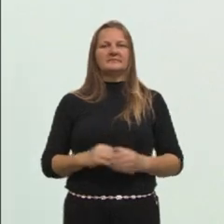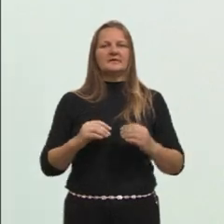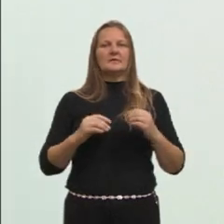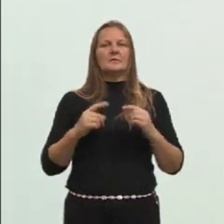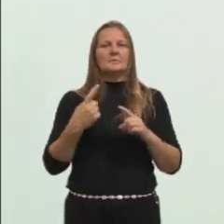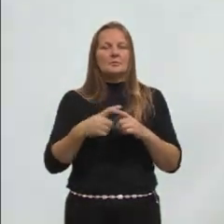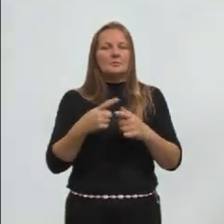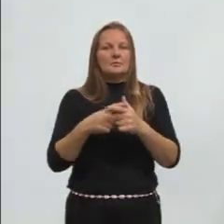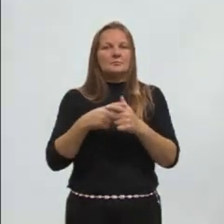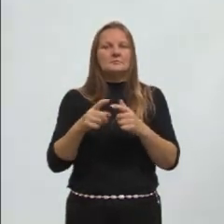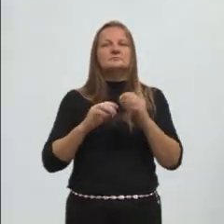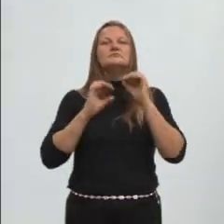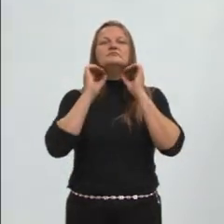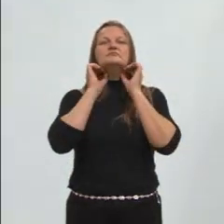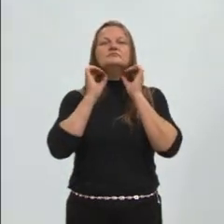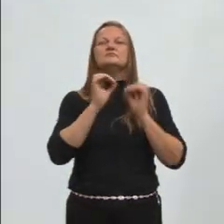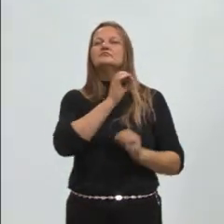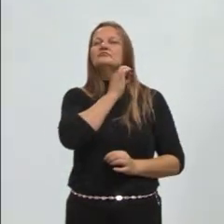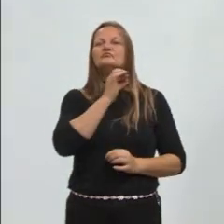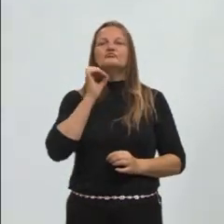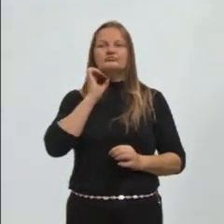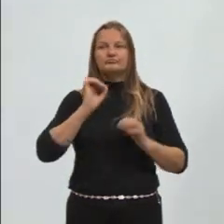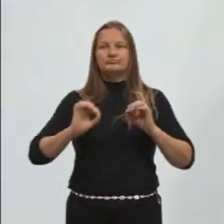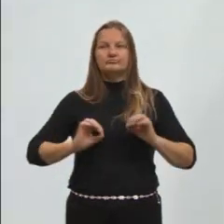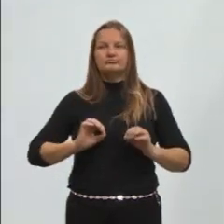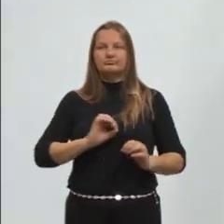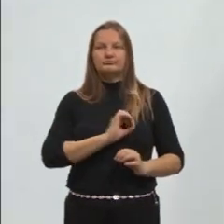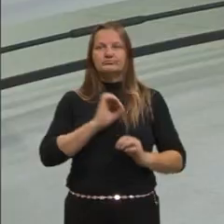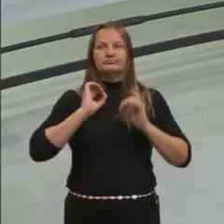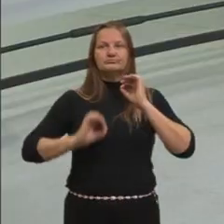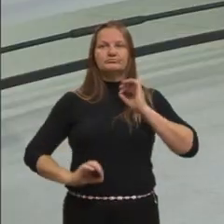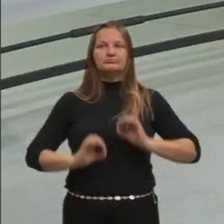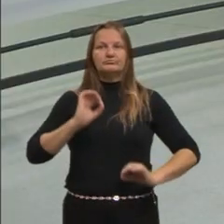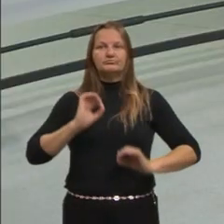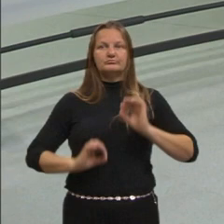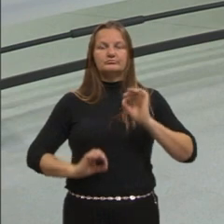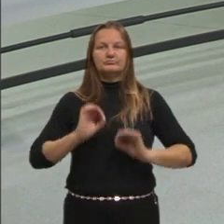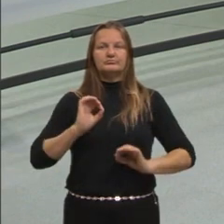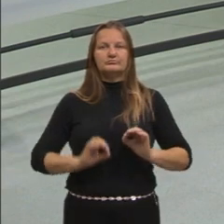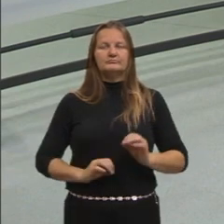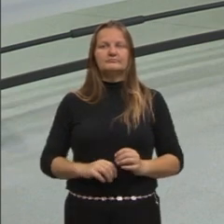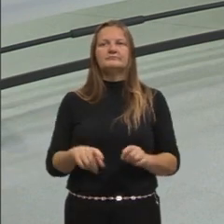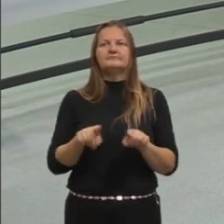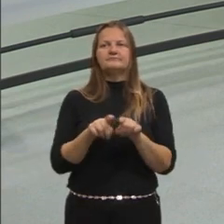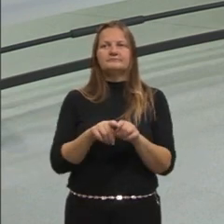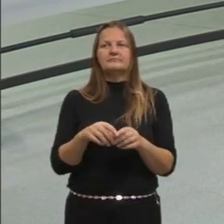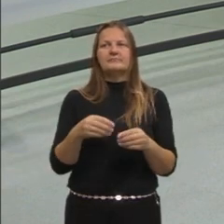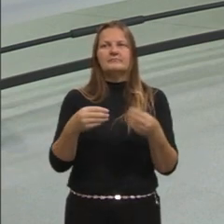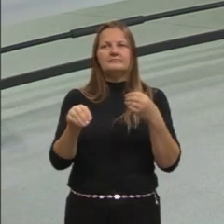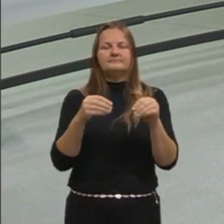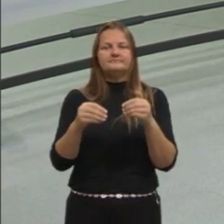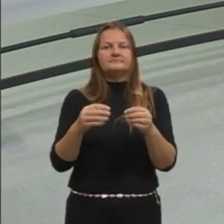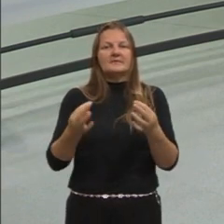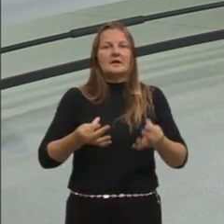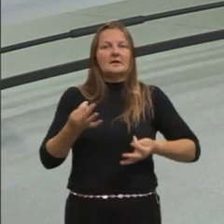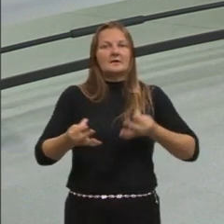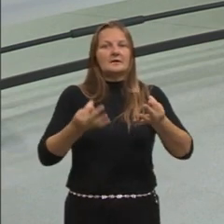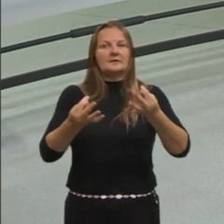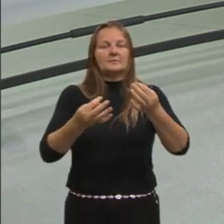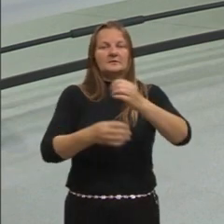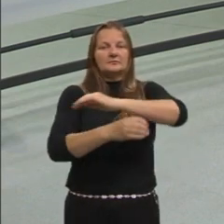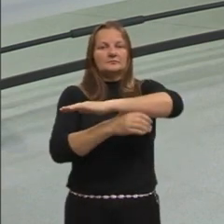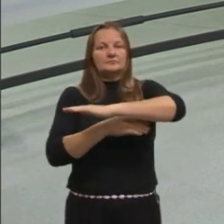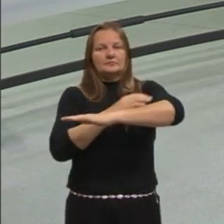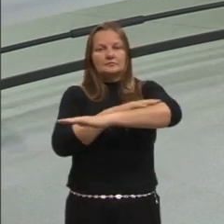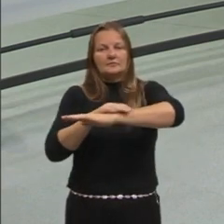e é uma problemática mais recente os microplásticos né não faz tantos anos que se fala tu falou do tratamento ali de esgoto